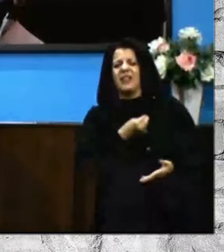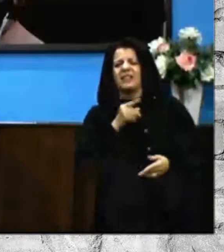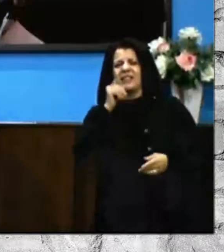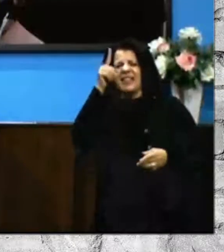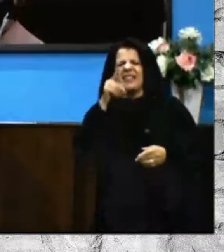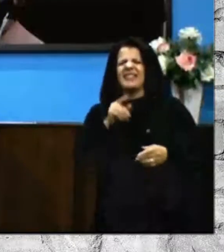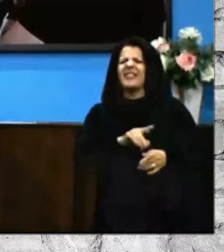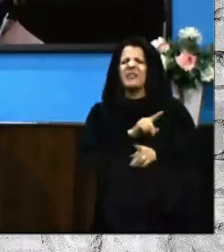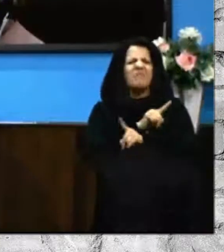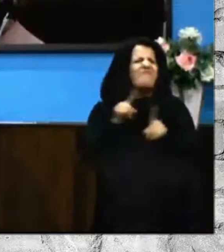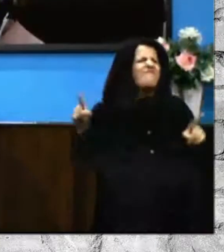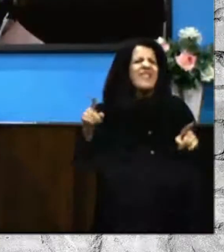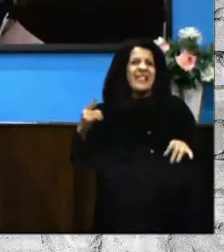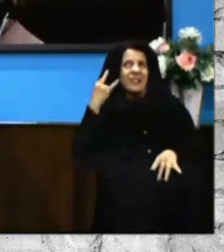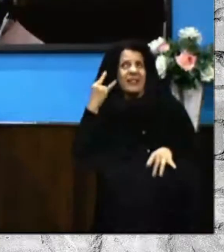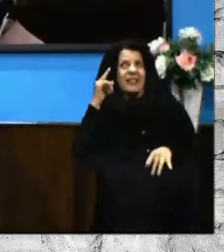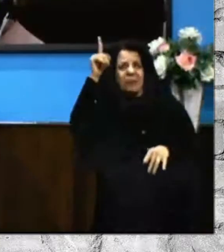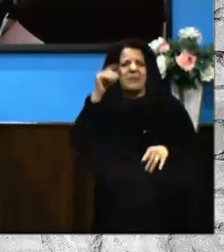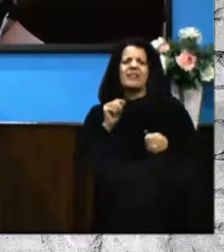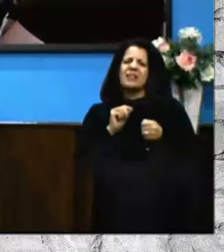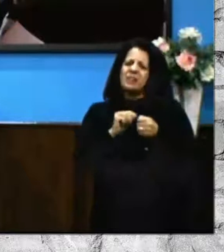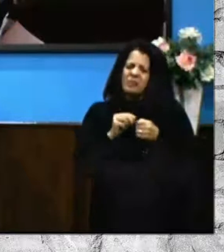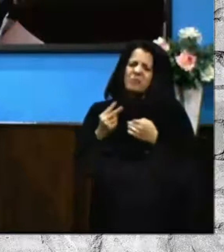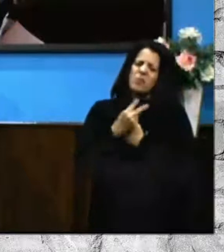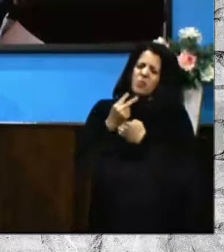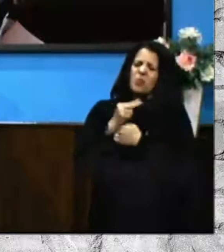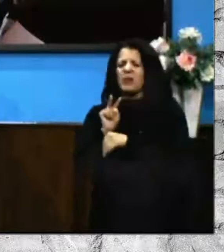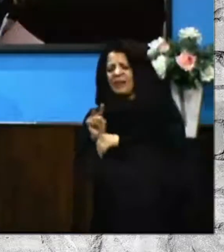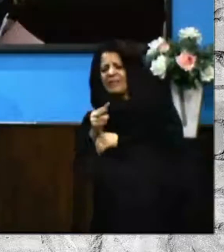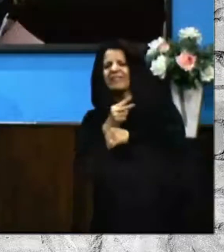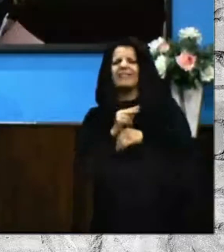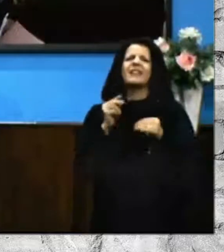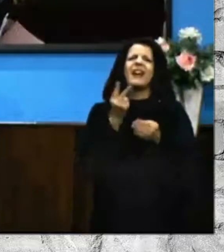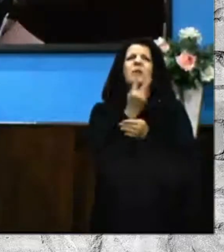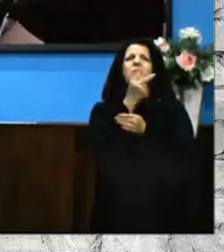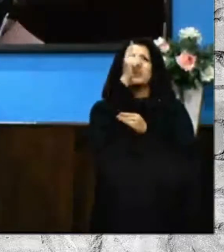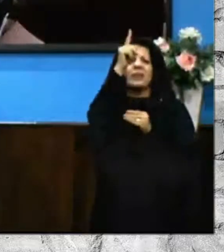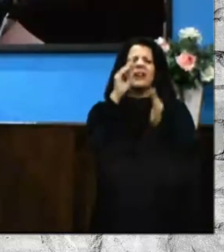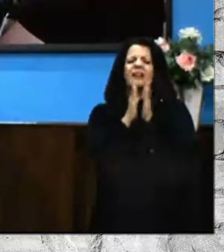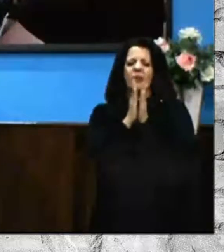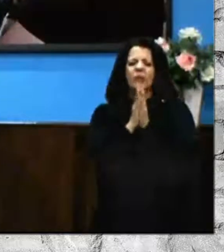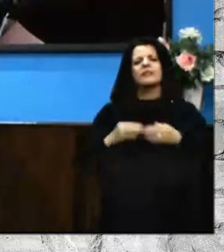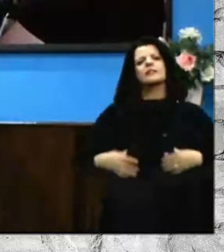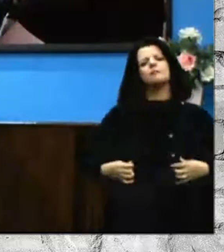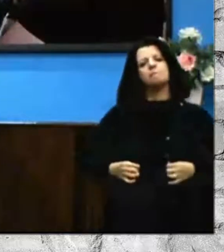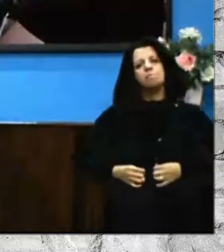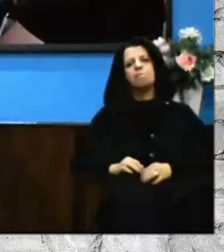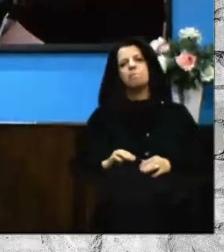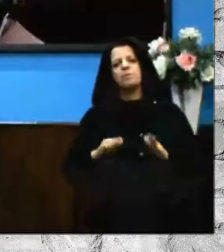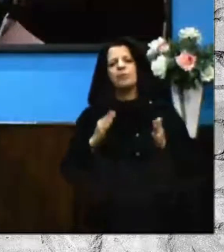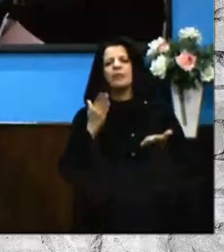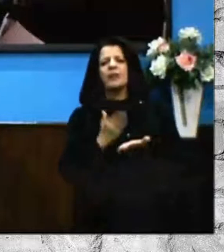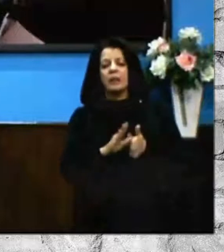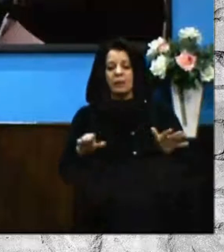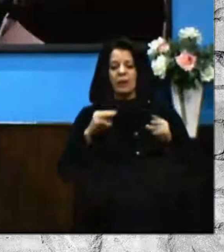tentá-lo, fazendo nossa parte e buscando a Ele em oração. Quero terminar com um trechinho de um